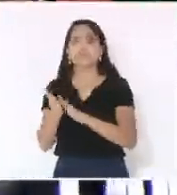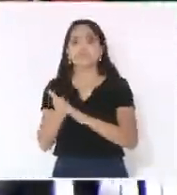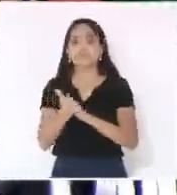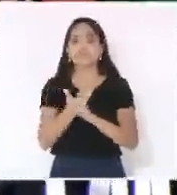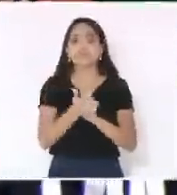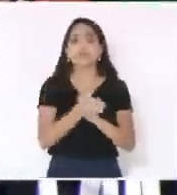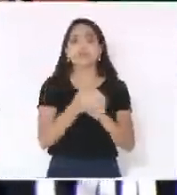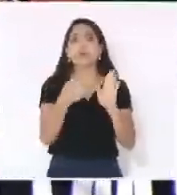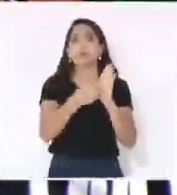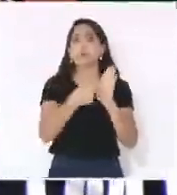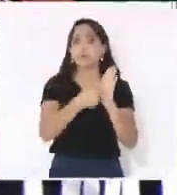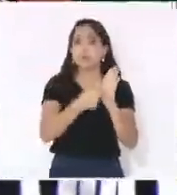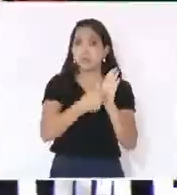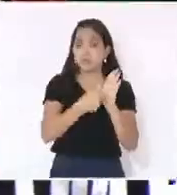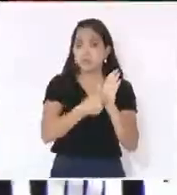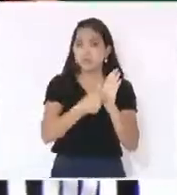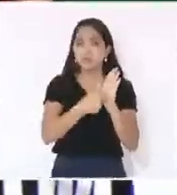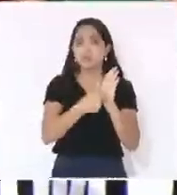lutando,